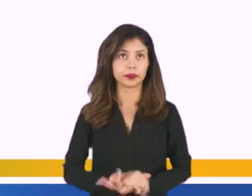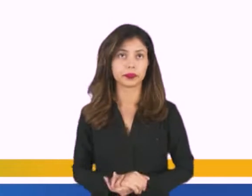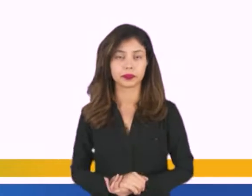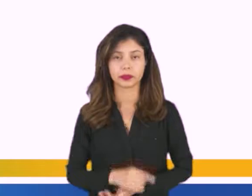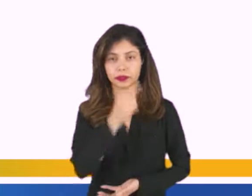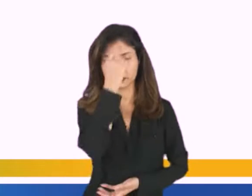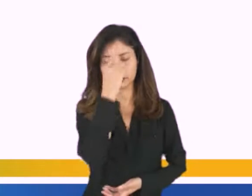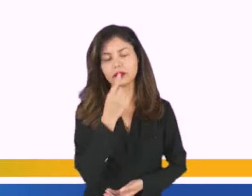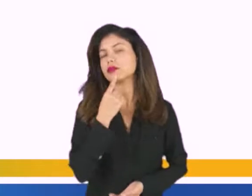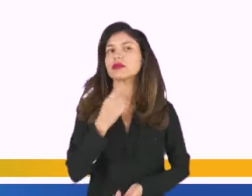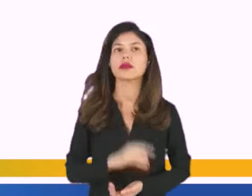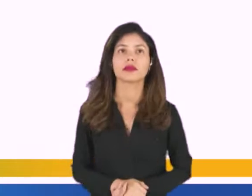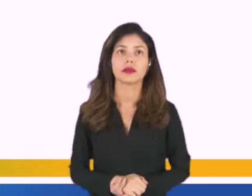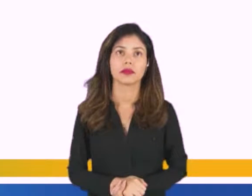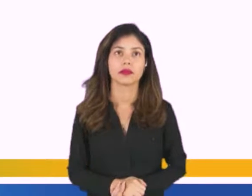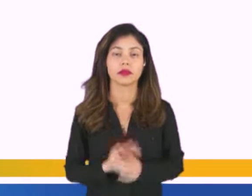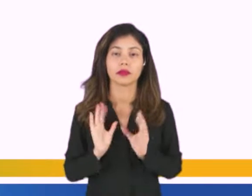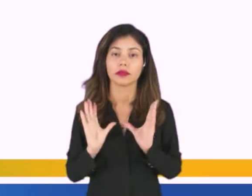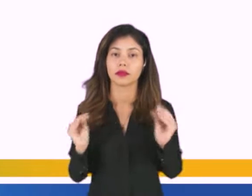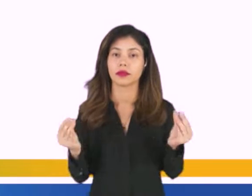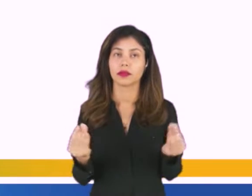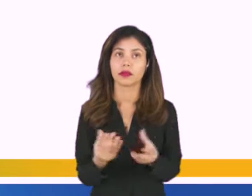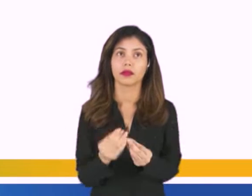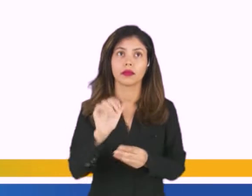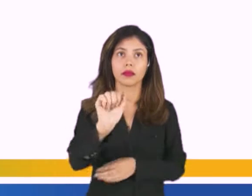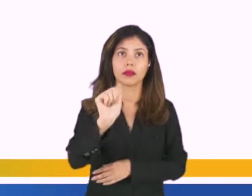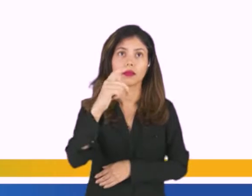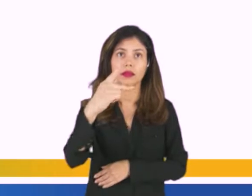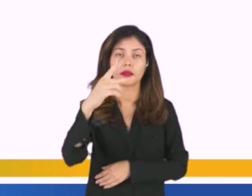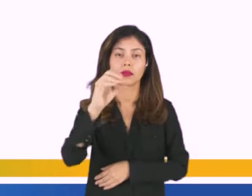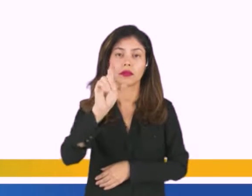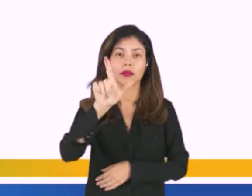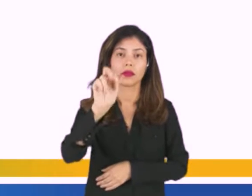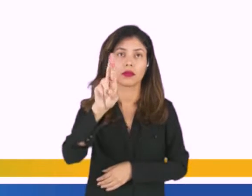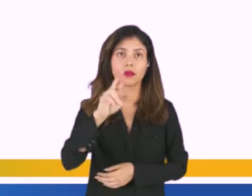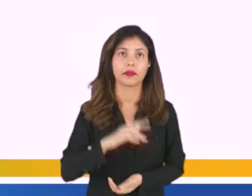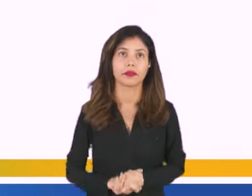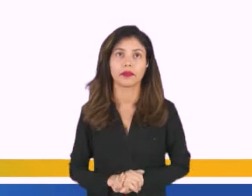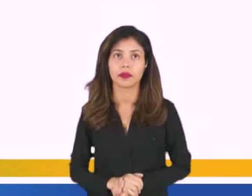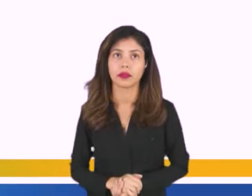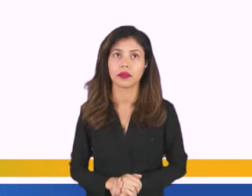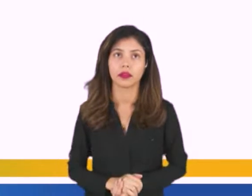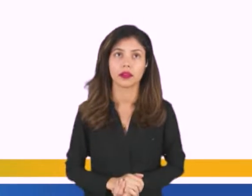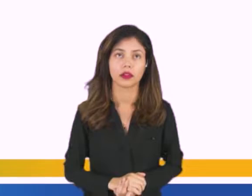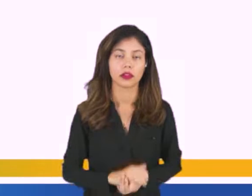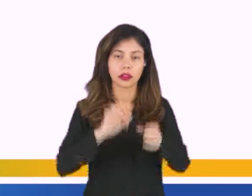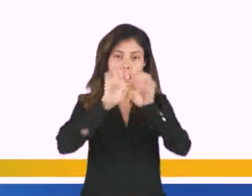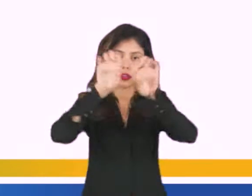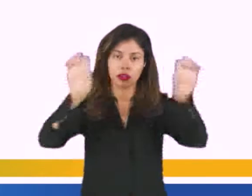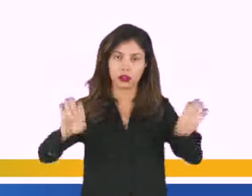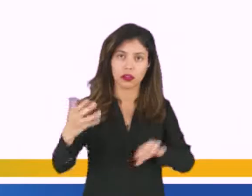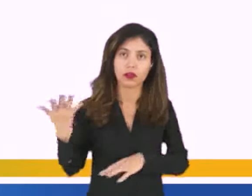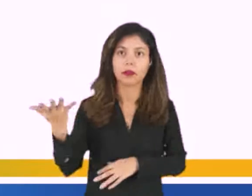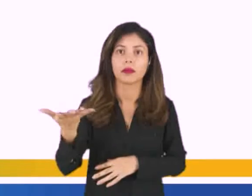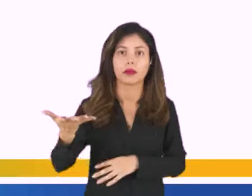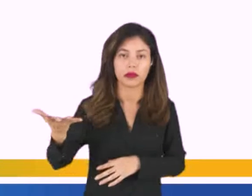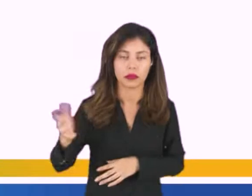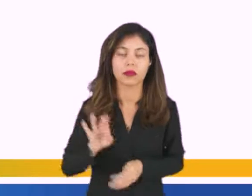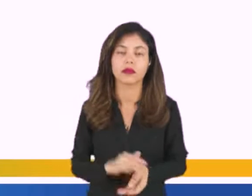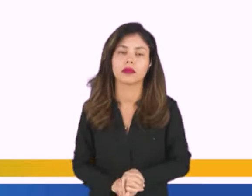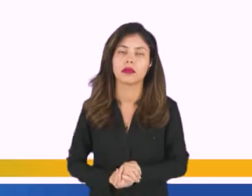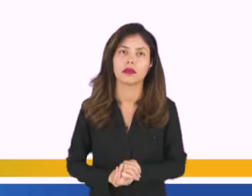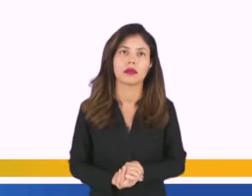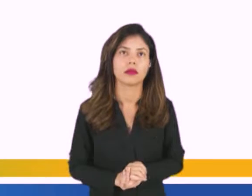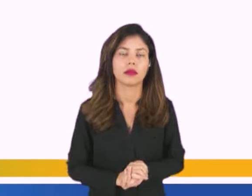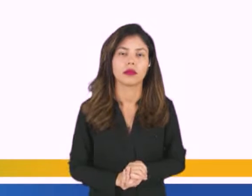na figura, ele é uma substância apolar, quer dizer, ela é uma estrutura bem estabilizada,